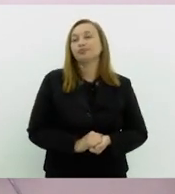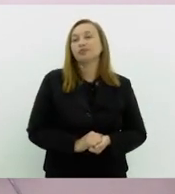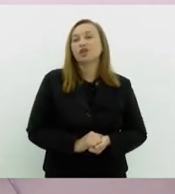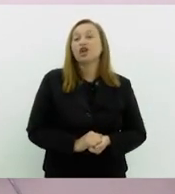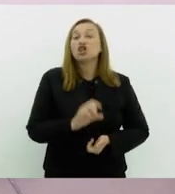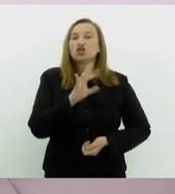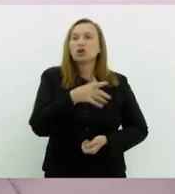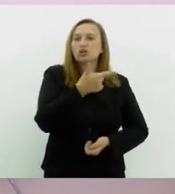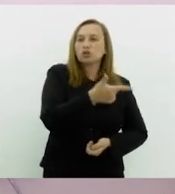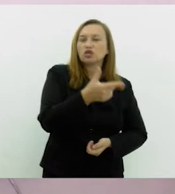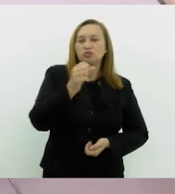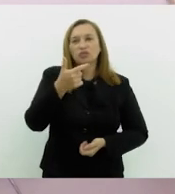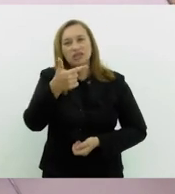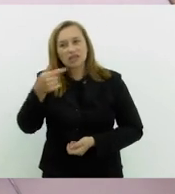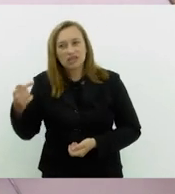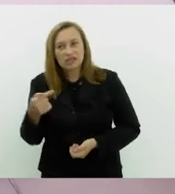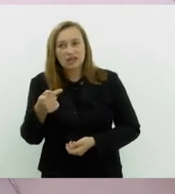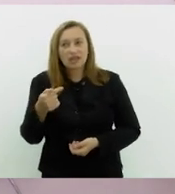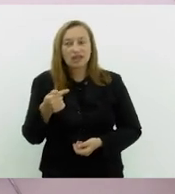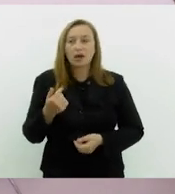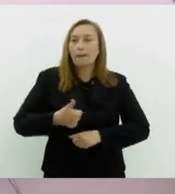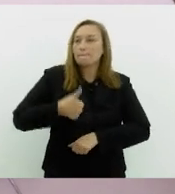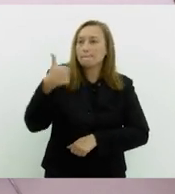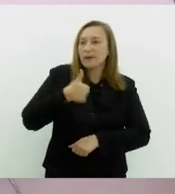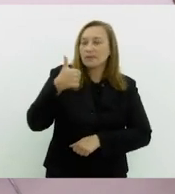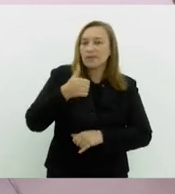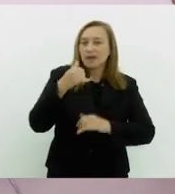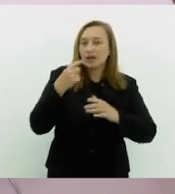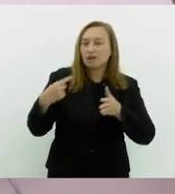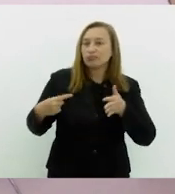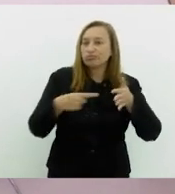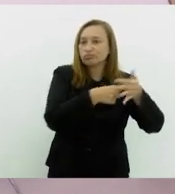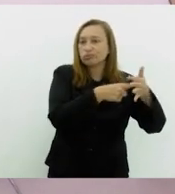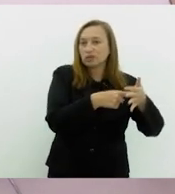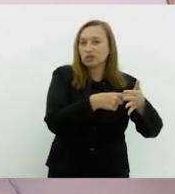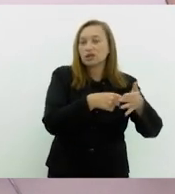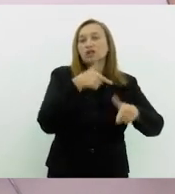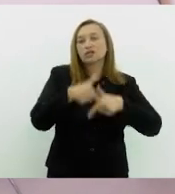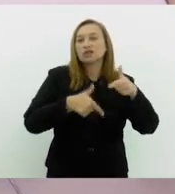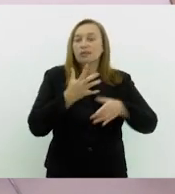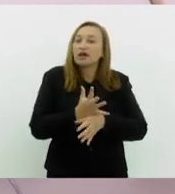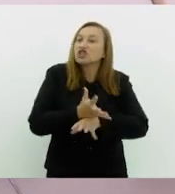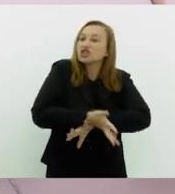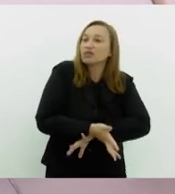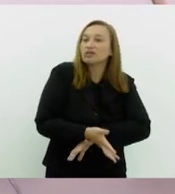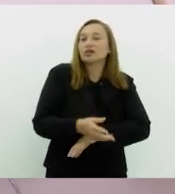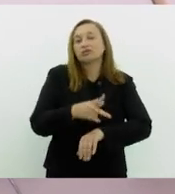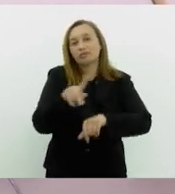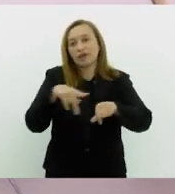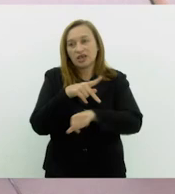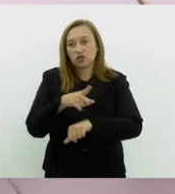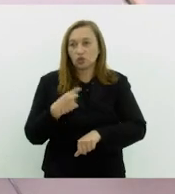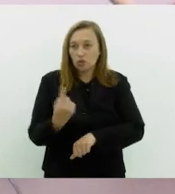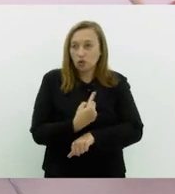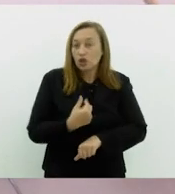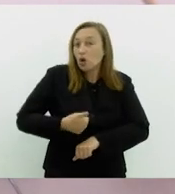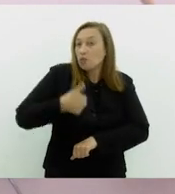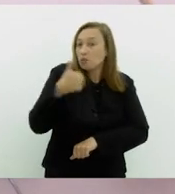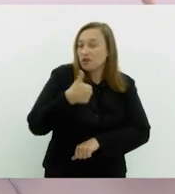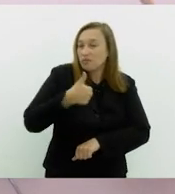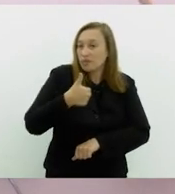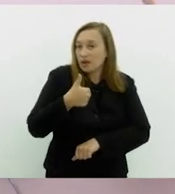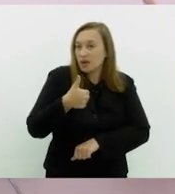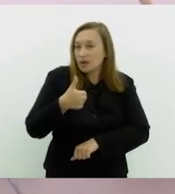E só em 2017 é que foi a primeira denúncia de trabalho análogo à escravidão doméstico no nosso país. E o primeiro